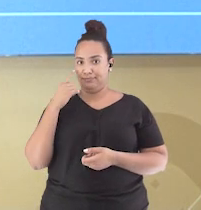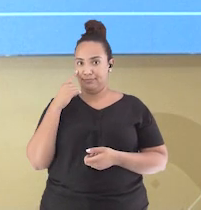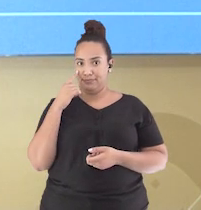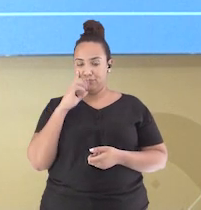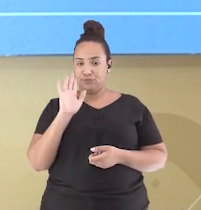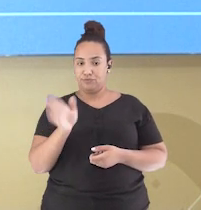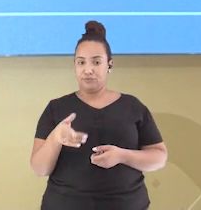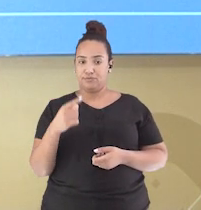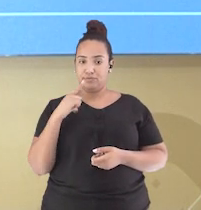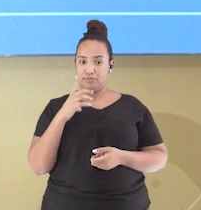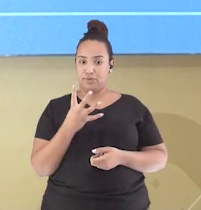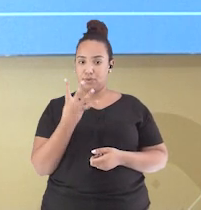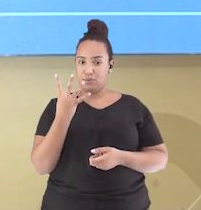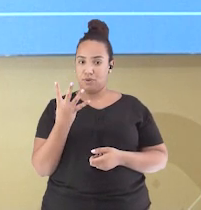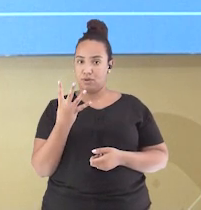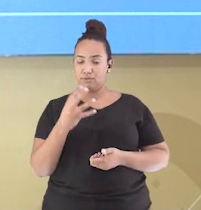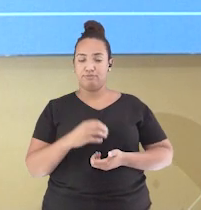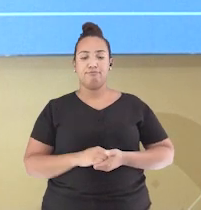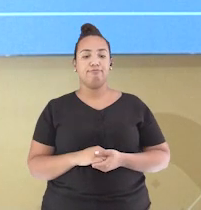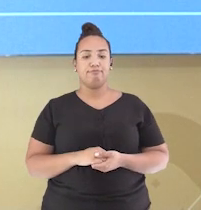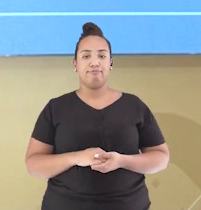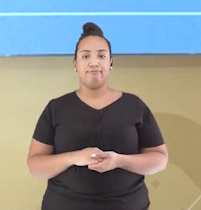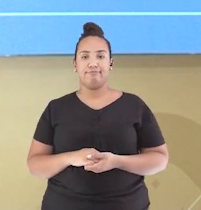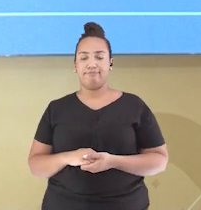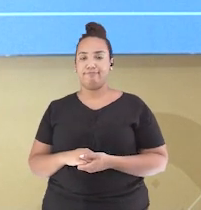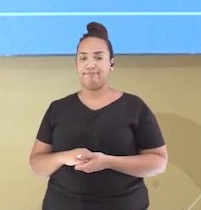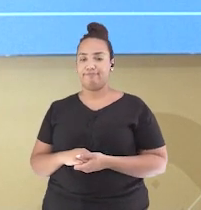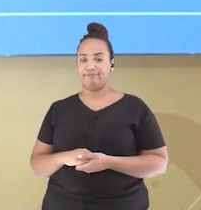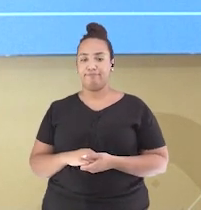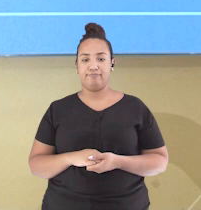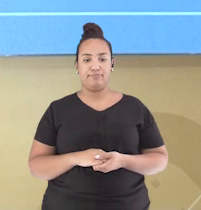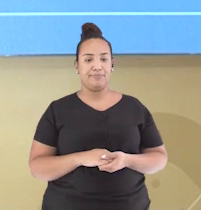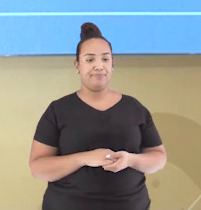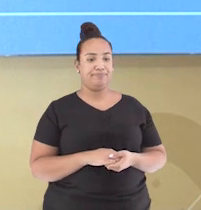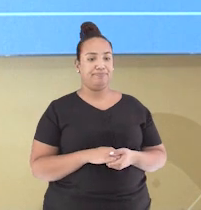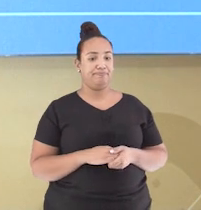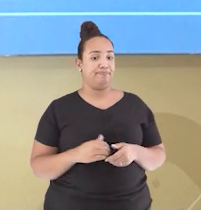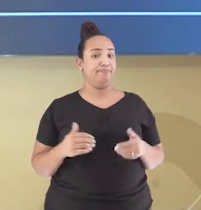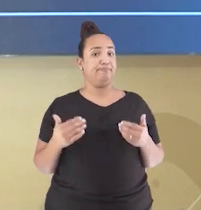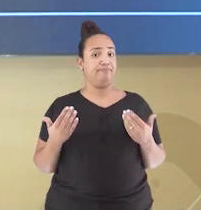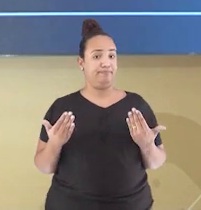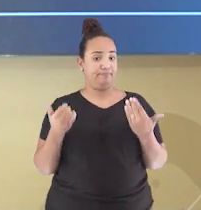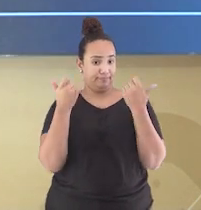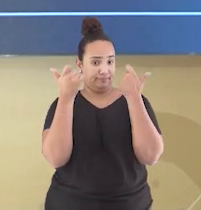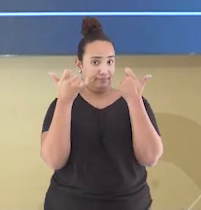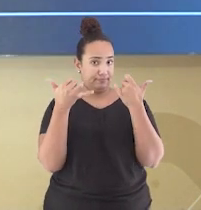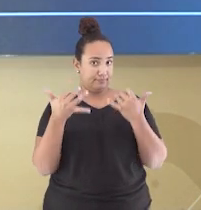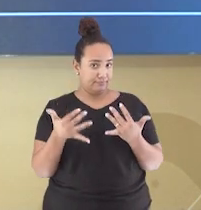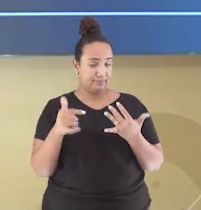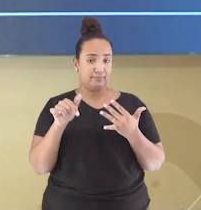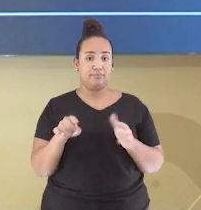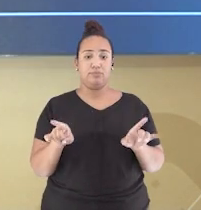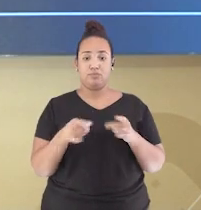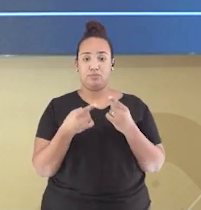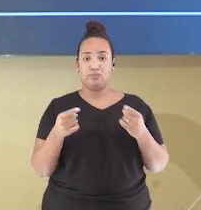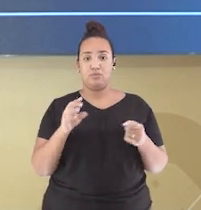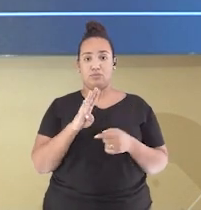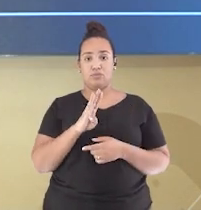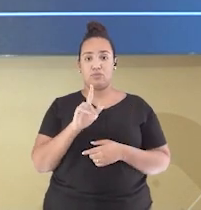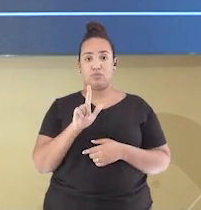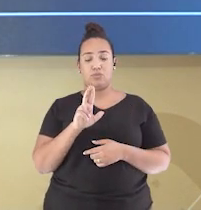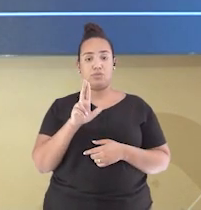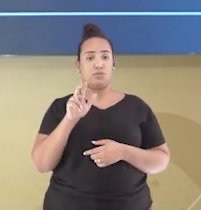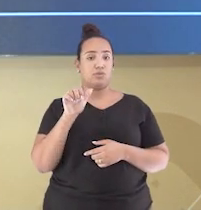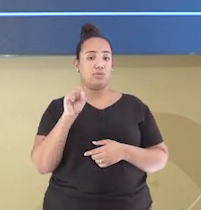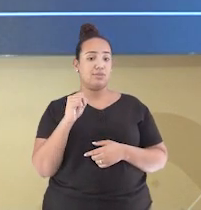1, 2, 3, 4. Viu? Já se foram 4 compassos. Como eu disse agora há pouco, o padrão do blues é composto